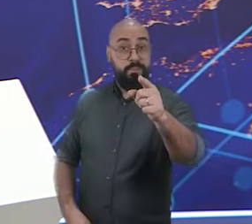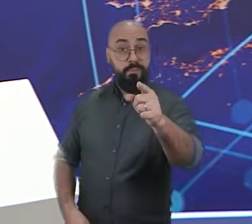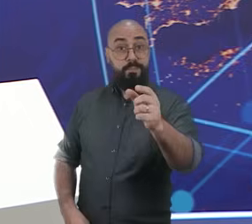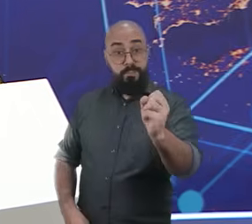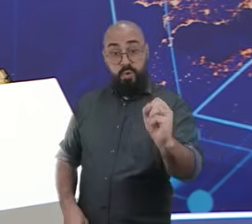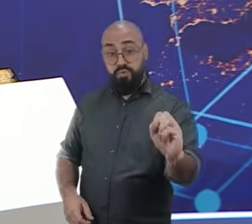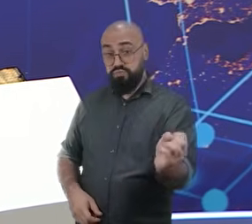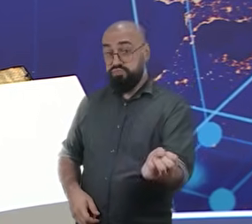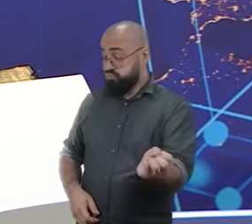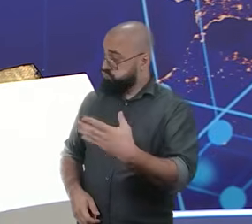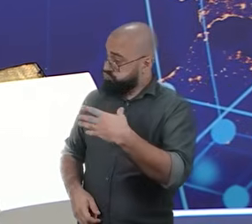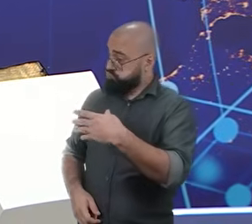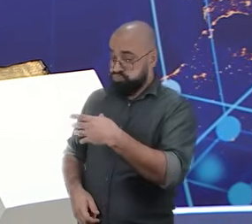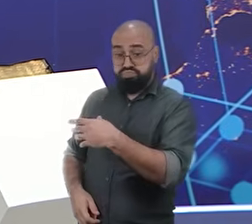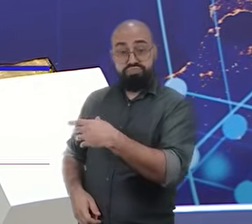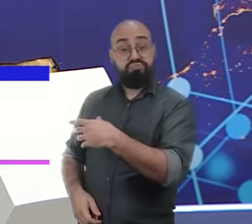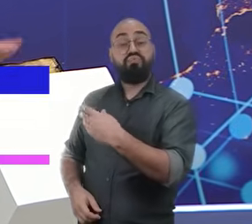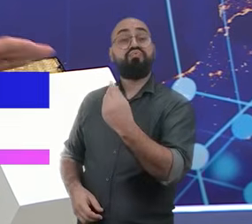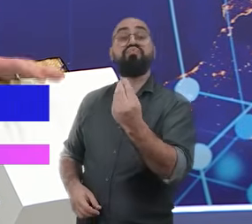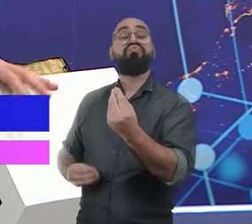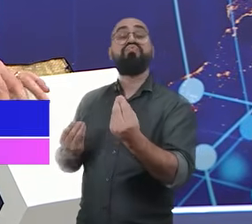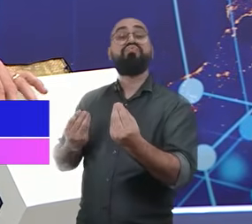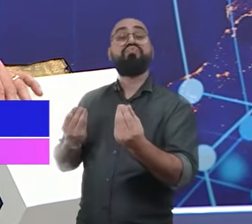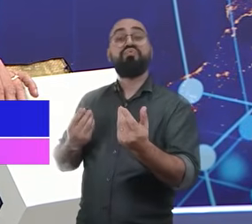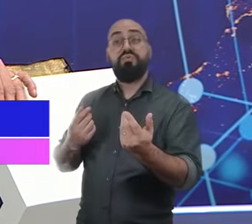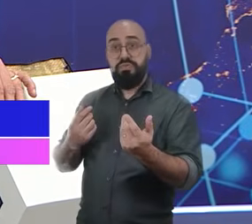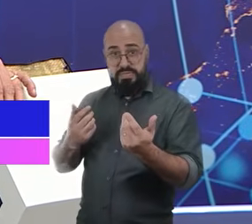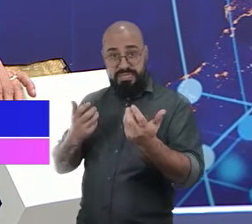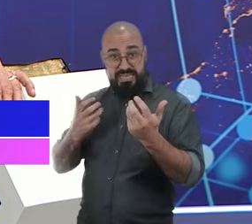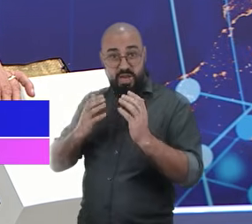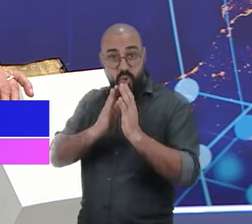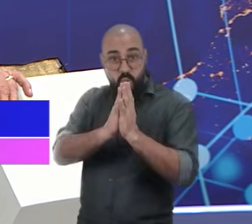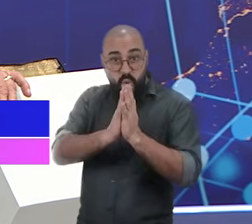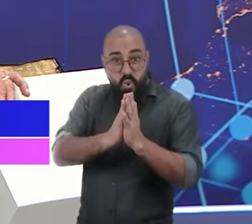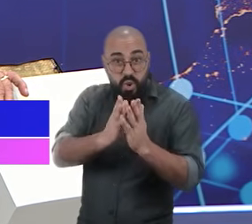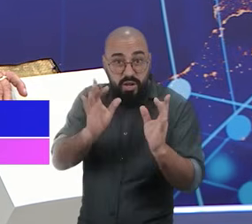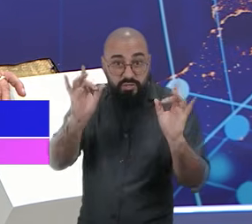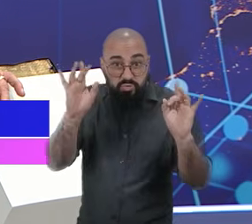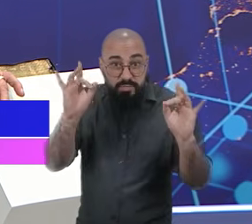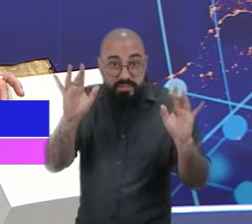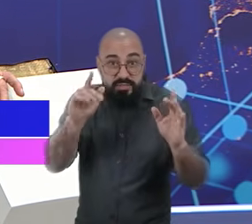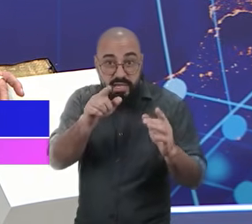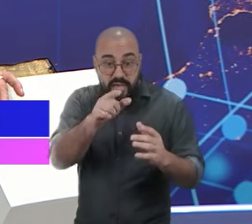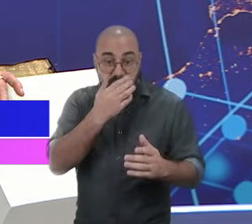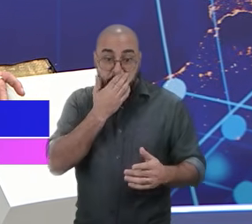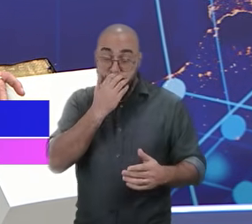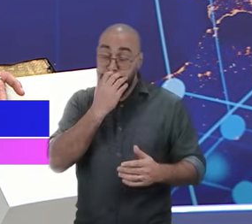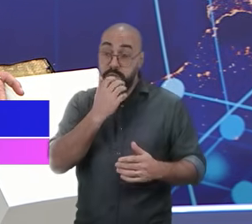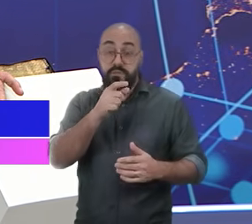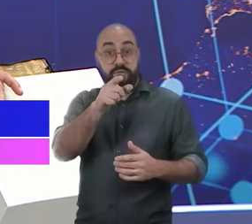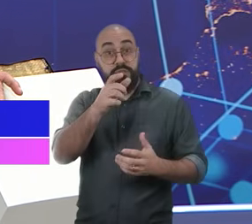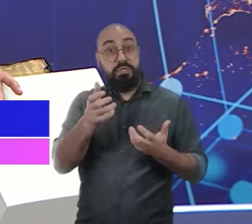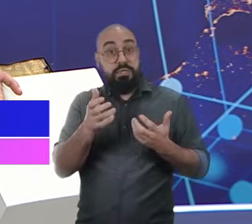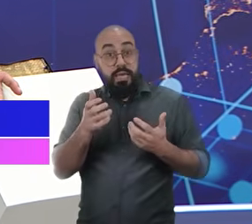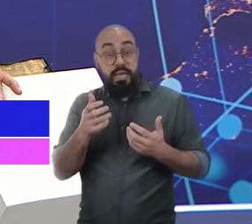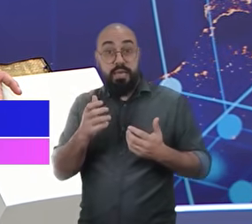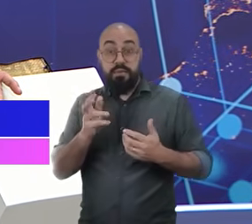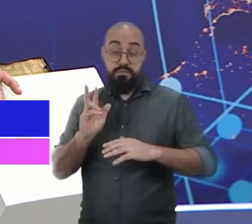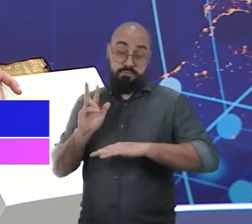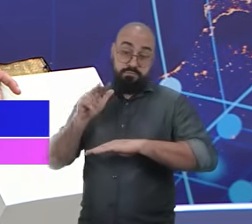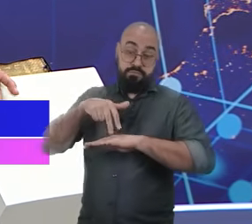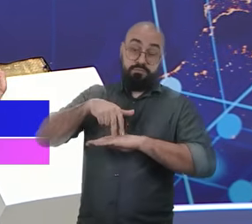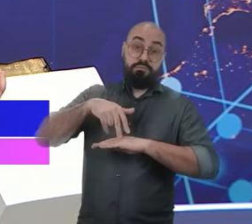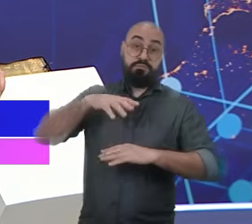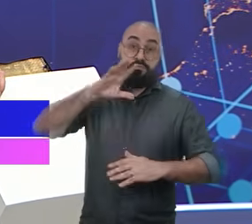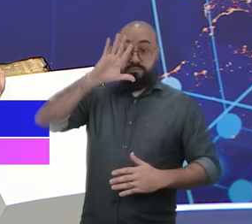uma mensagem dizendo o que é que você quer dizer. Você quer uma oração especial? Você quer dar um passo de